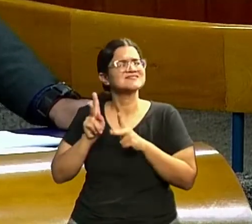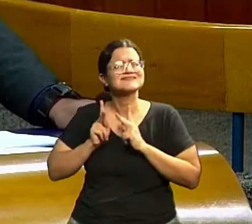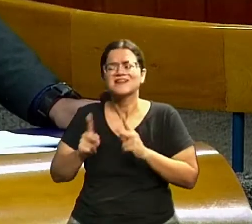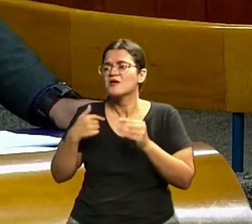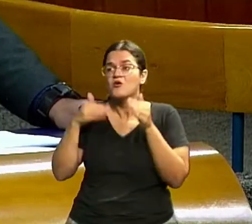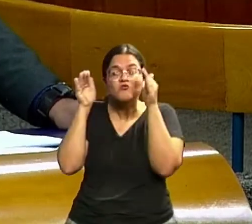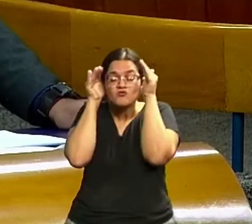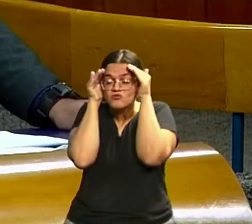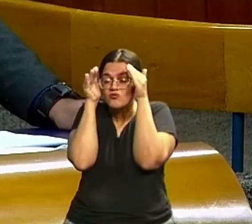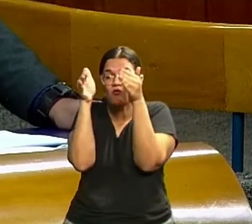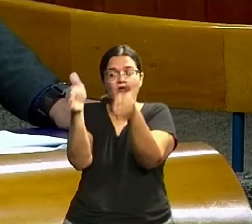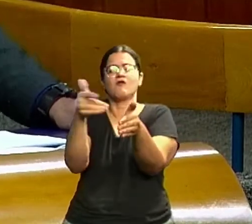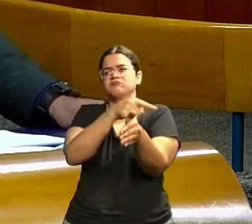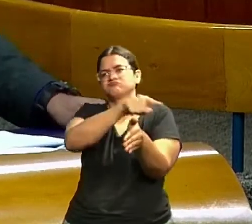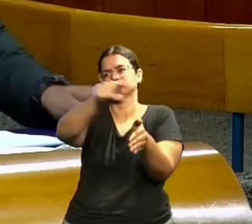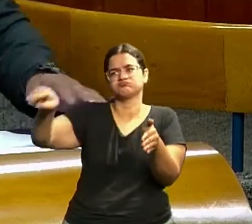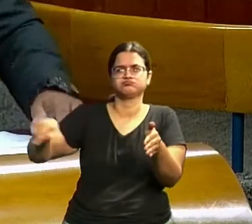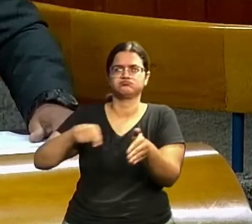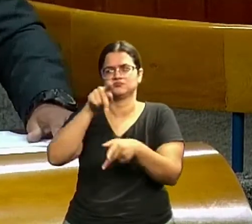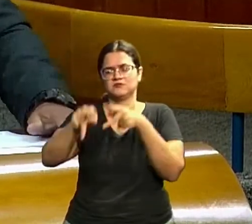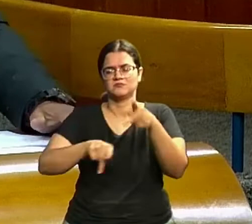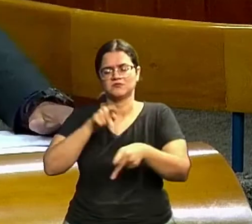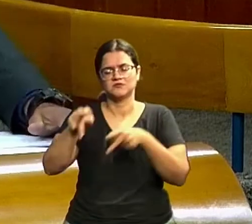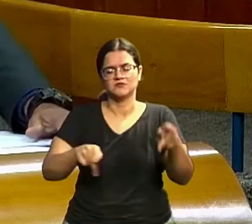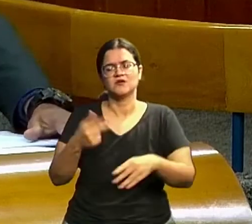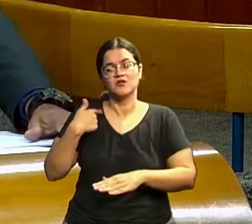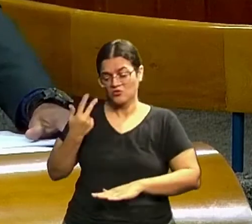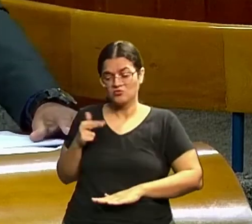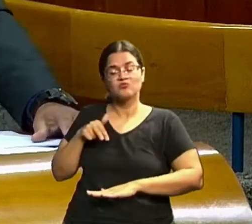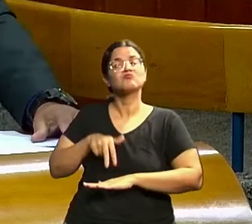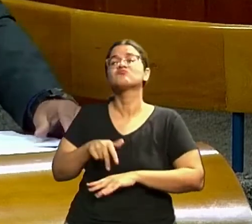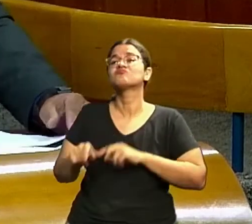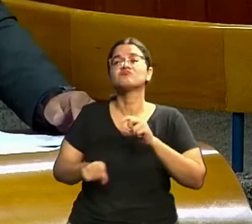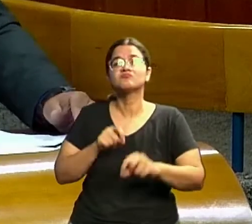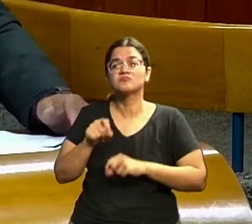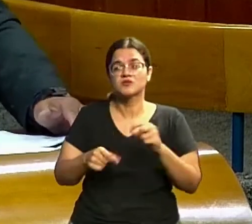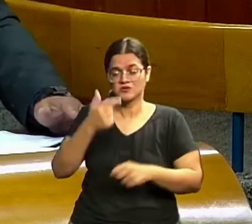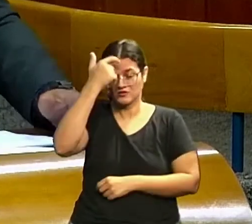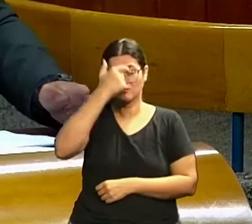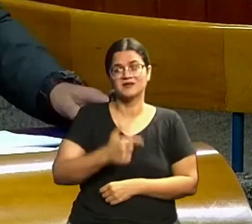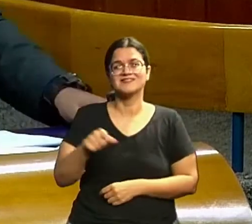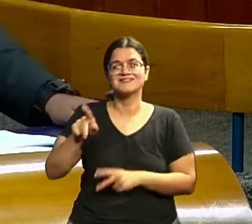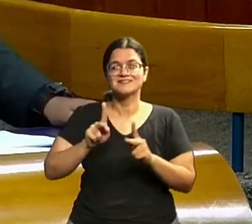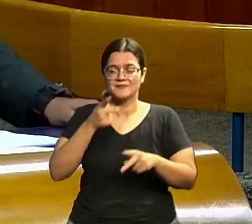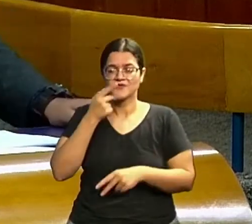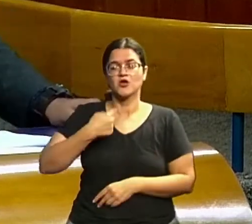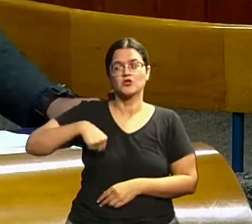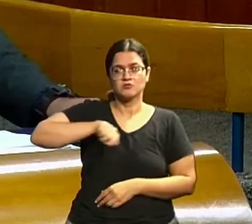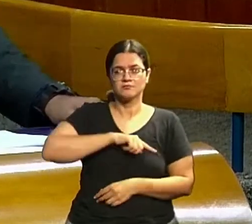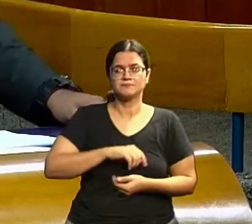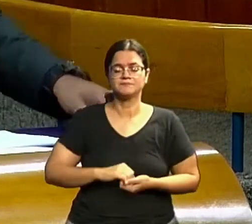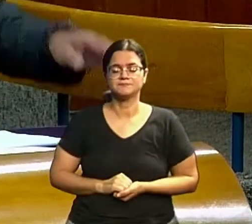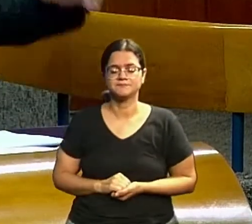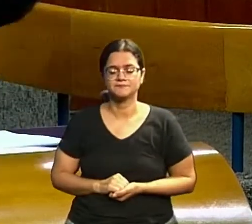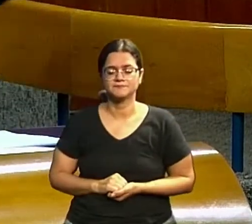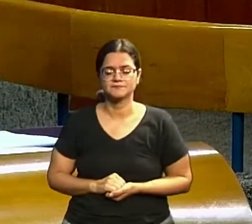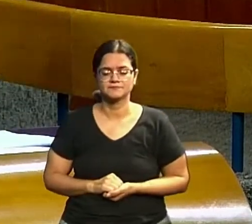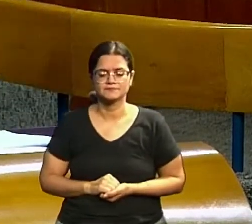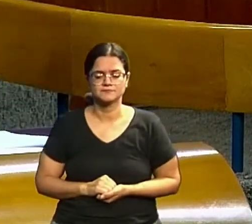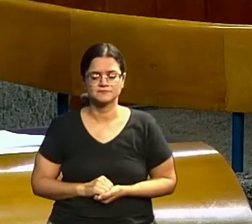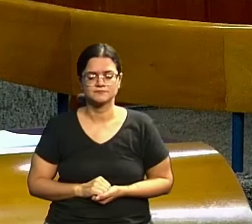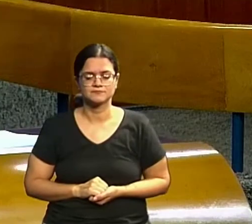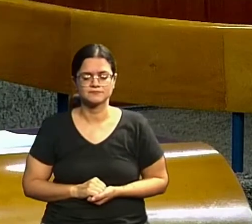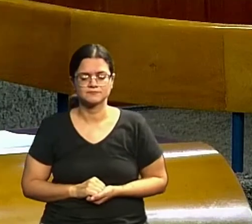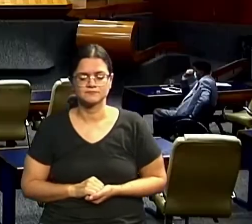para eles que eu quero ser base. Eu me coloco aqui, vereador Gabriel Rodarte, como você sempre fala aqui, nós